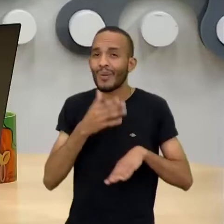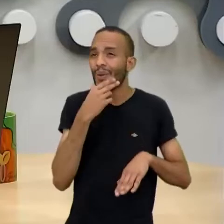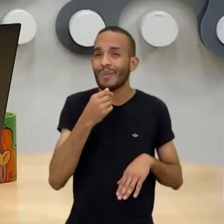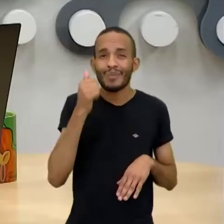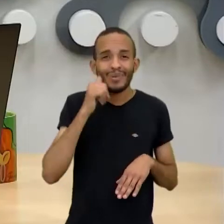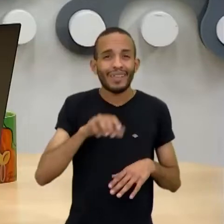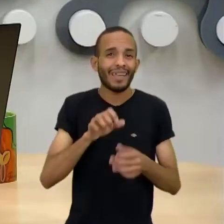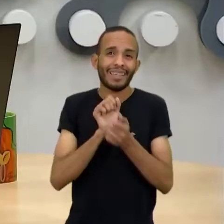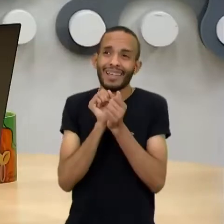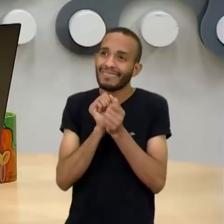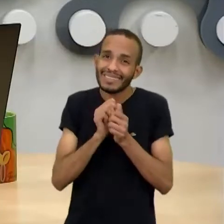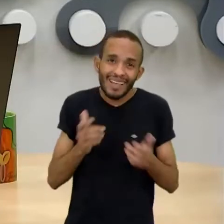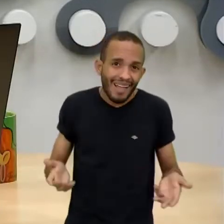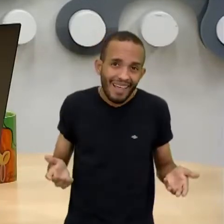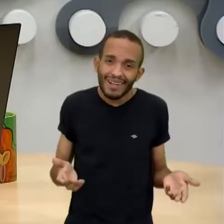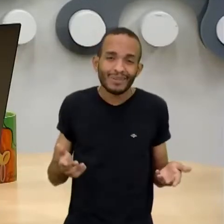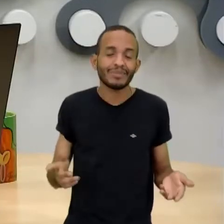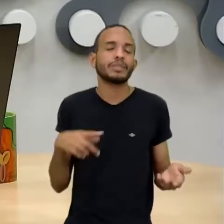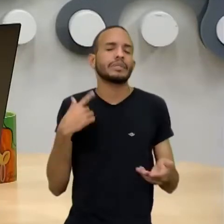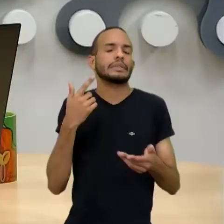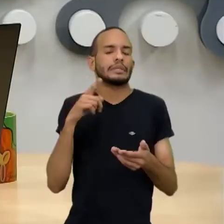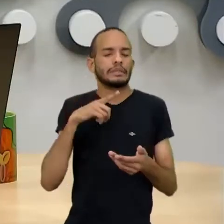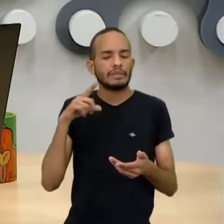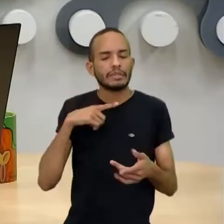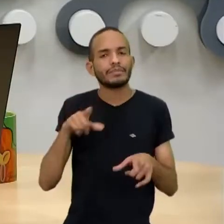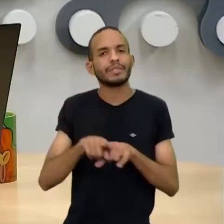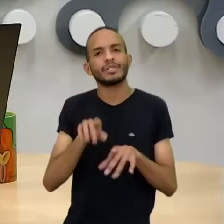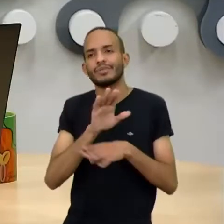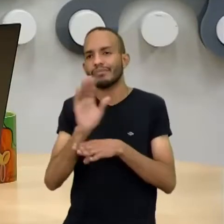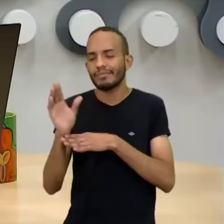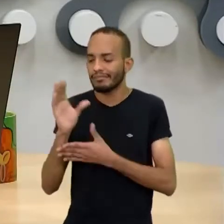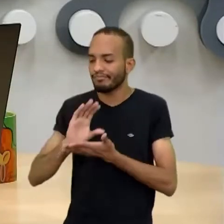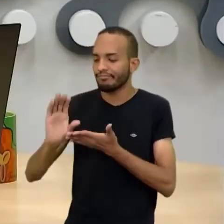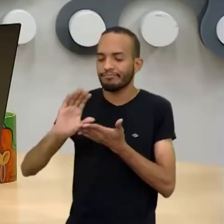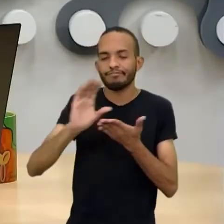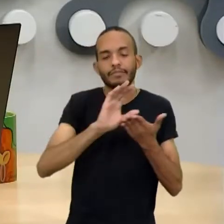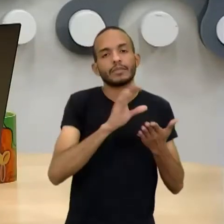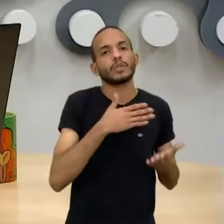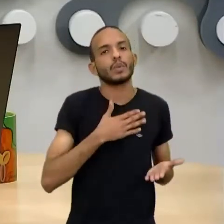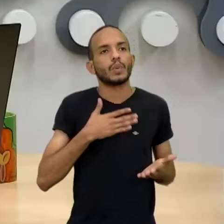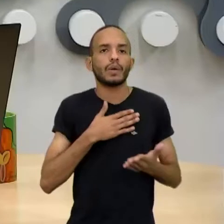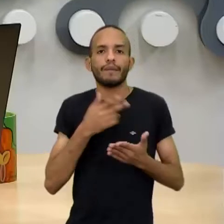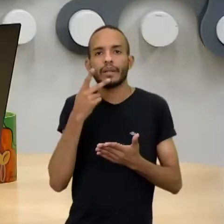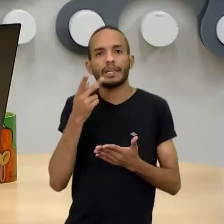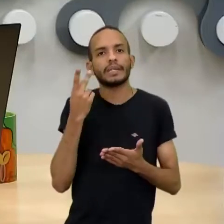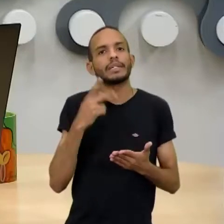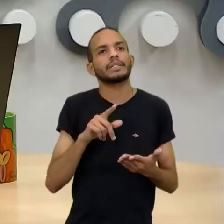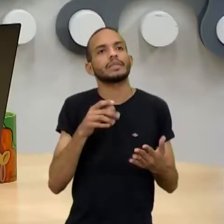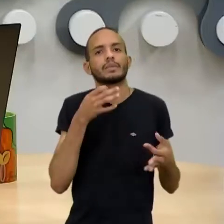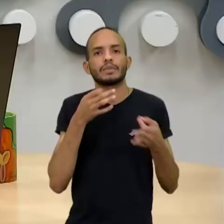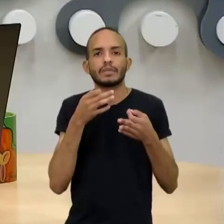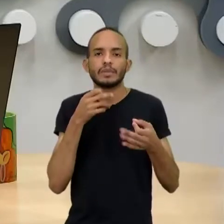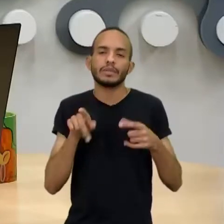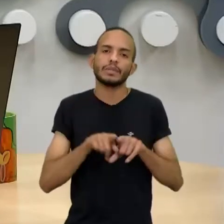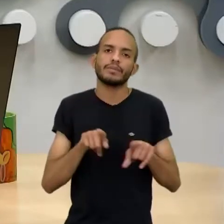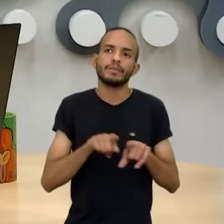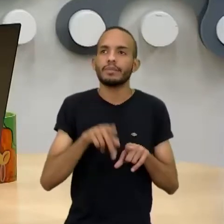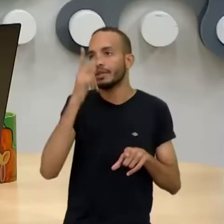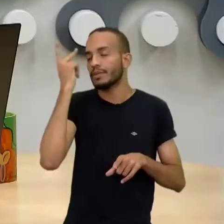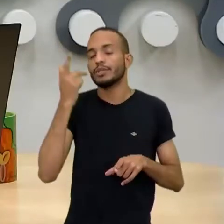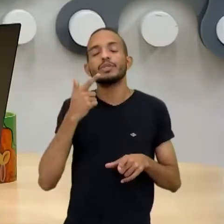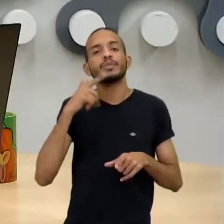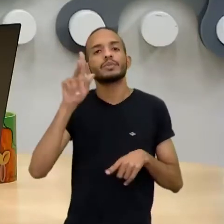homens escravizados. Sim. Então, eles também geraram riqueza, né? Eu gosto de fazer esse contraponto com os